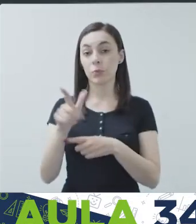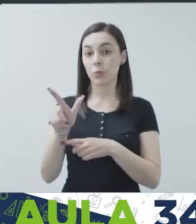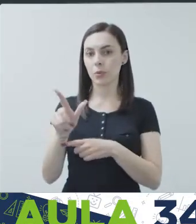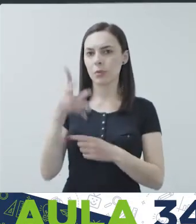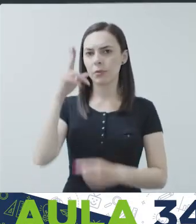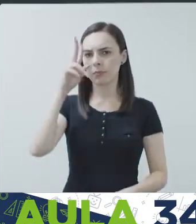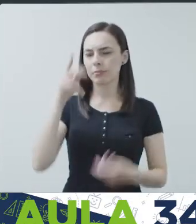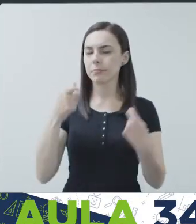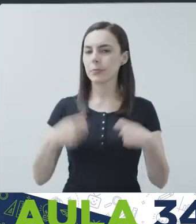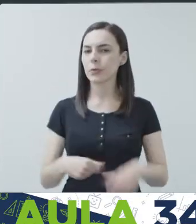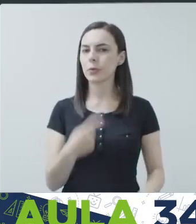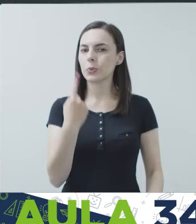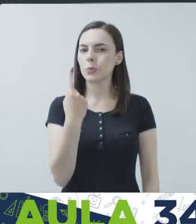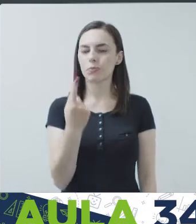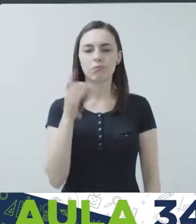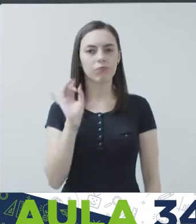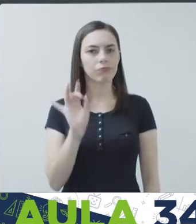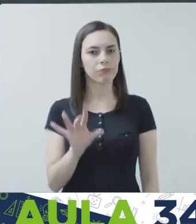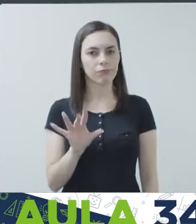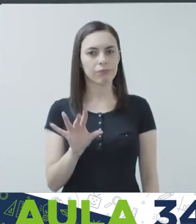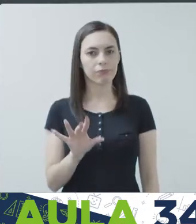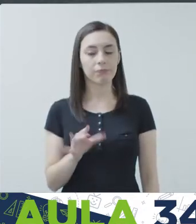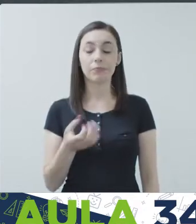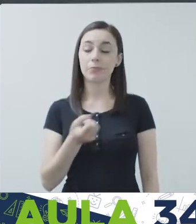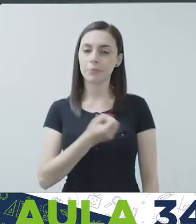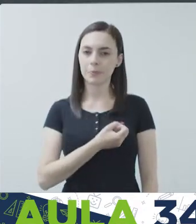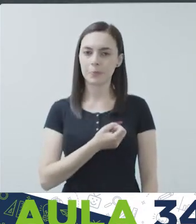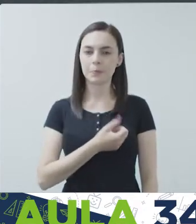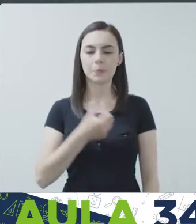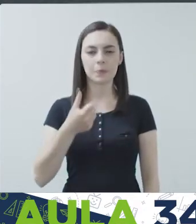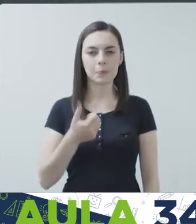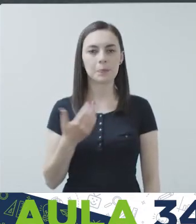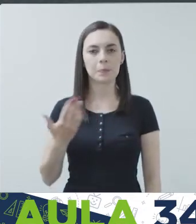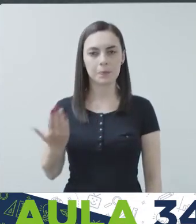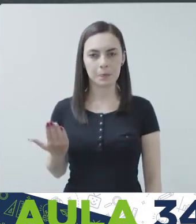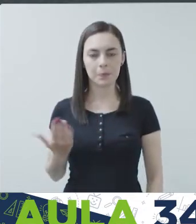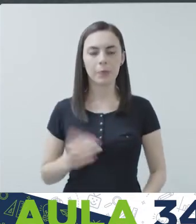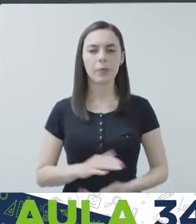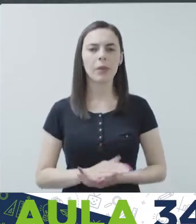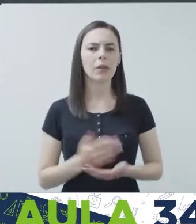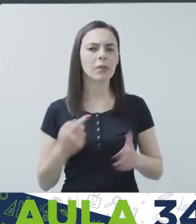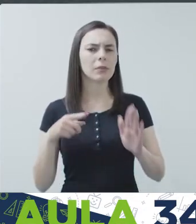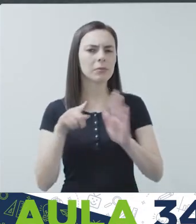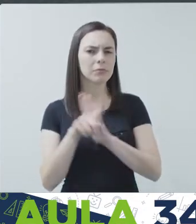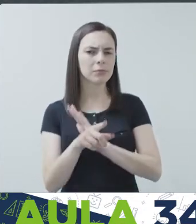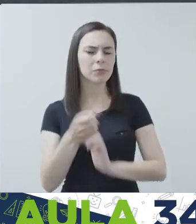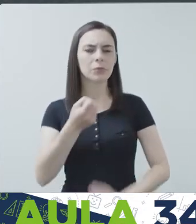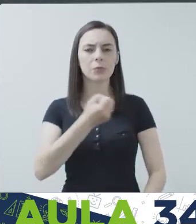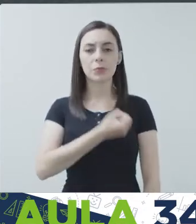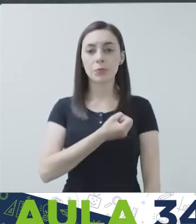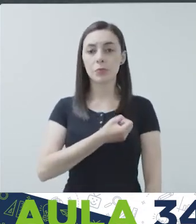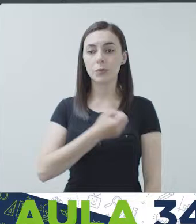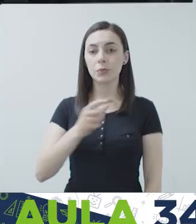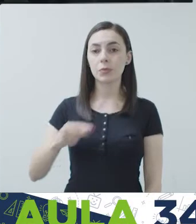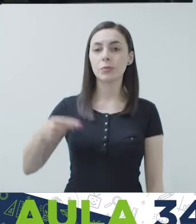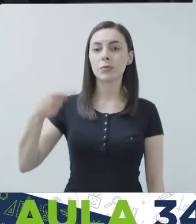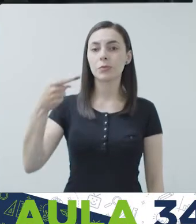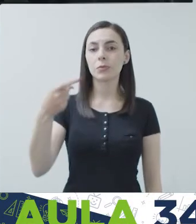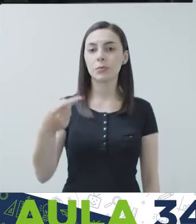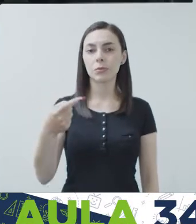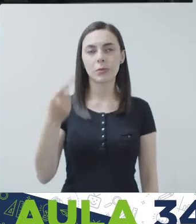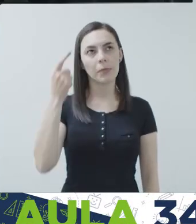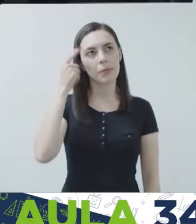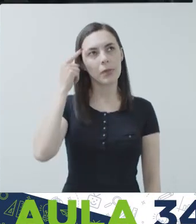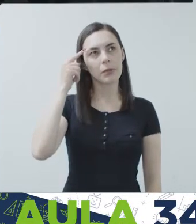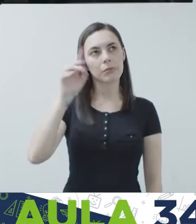que ser um objeto. Então, este é o número 1. Qual é o próximo número se a gente for pensar na sequência numérica do nosso